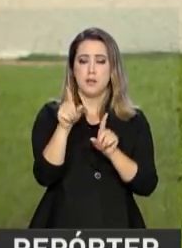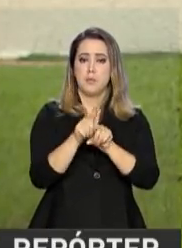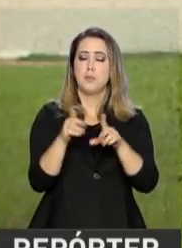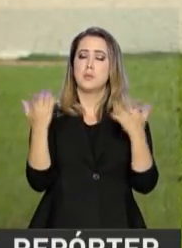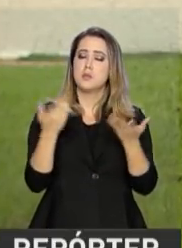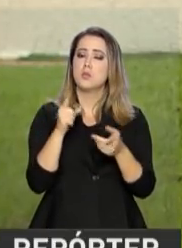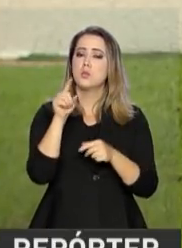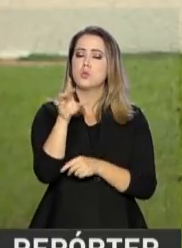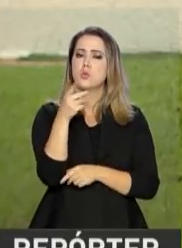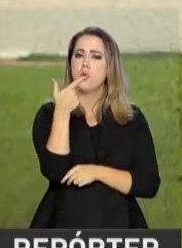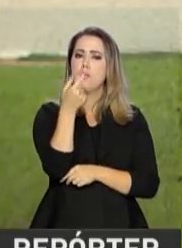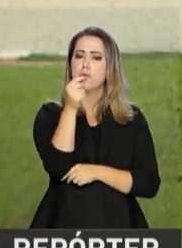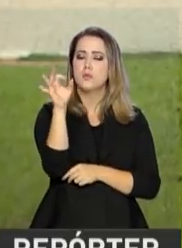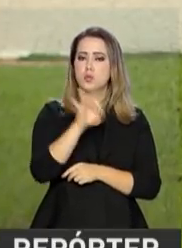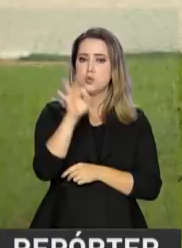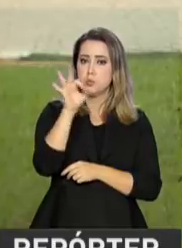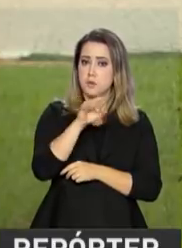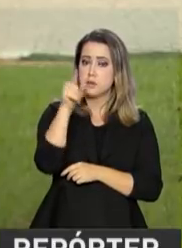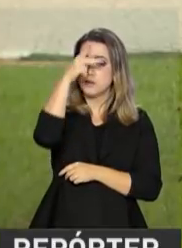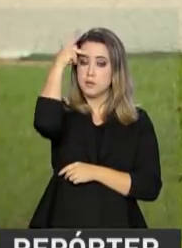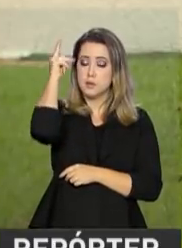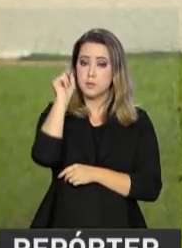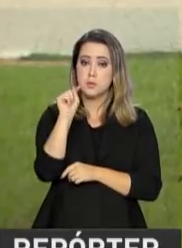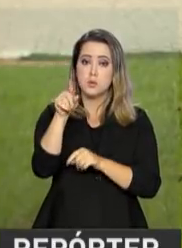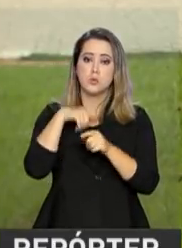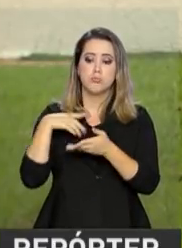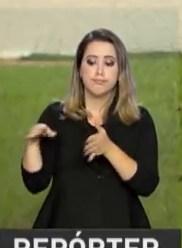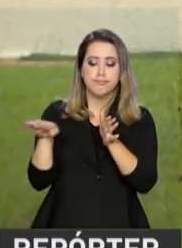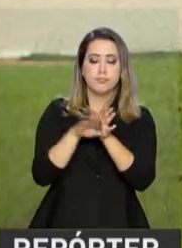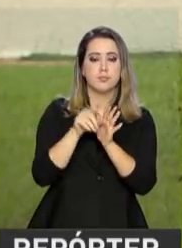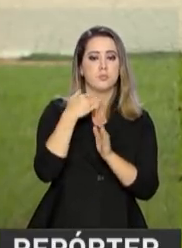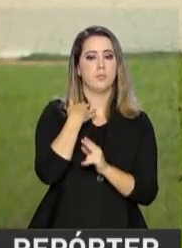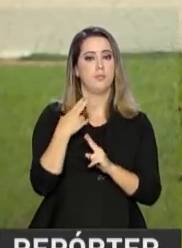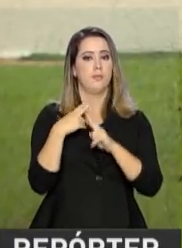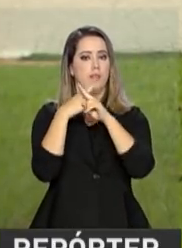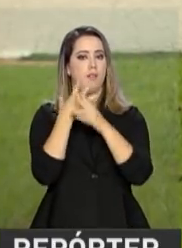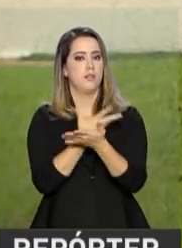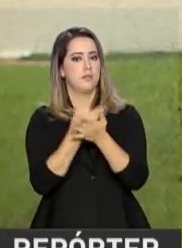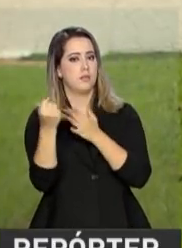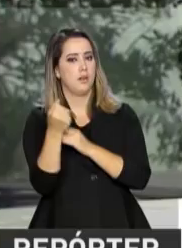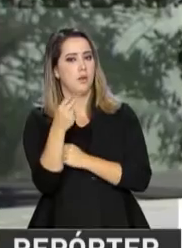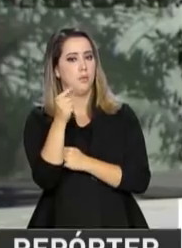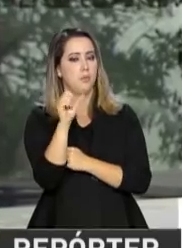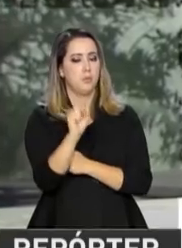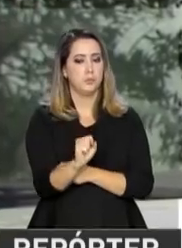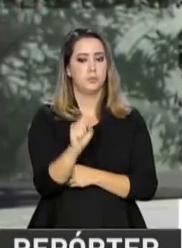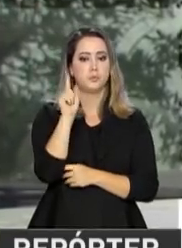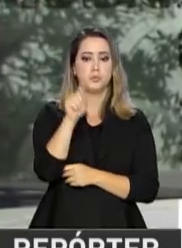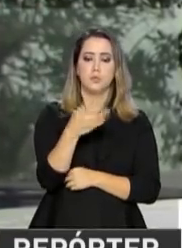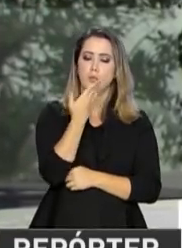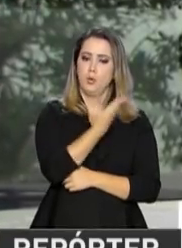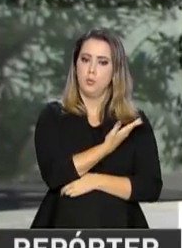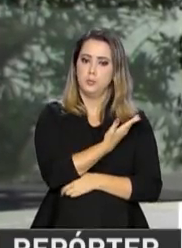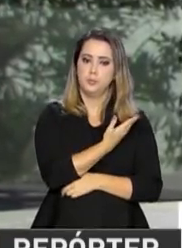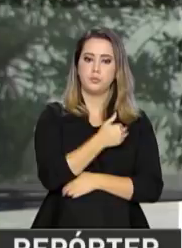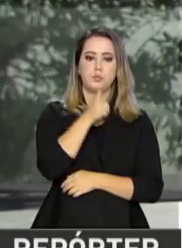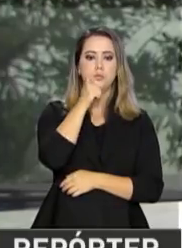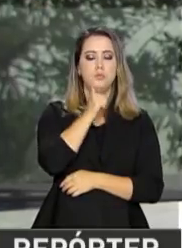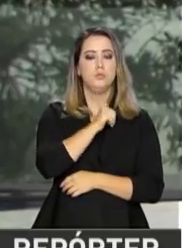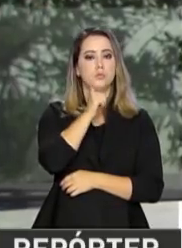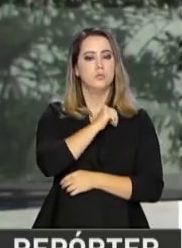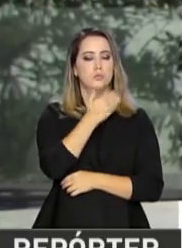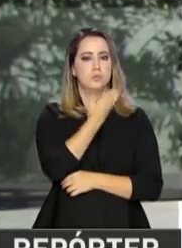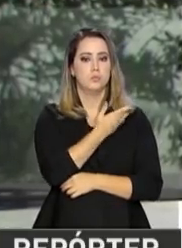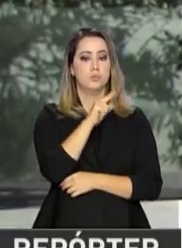seja pouco mais de um milhão e meio de trabalhadores vieram uma agência bancária retirar o dinheiro é o caso da dona rosilda